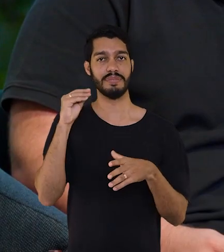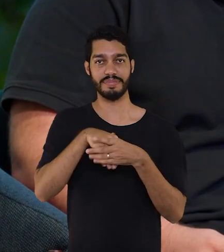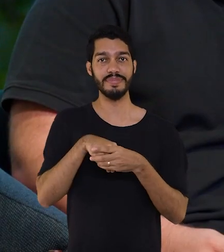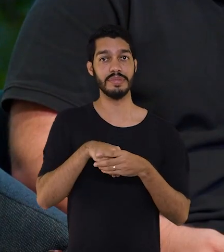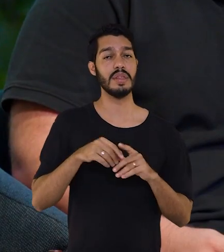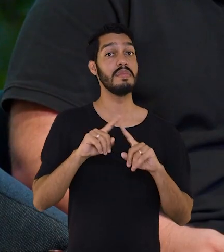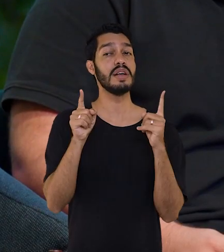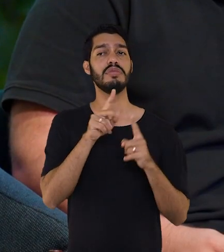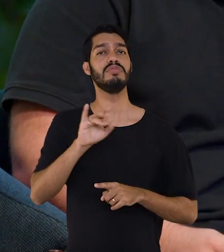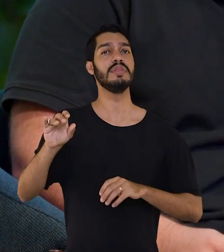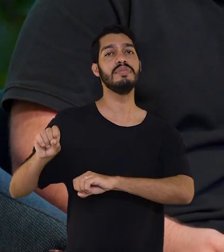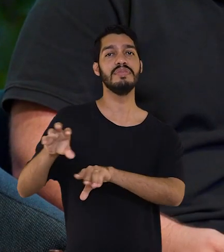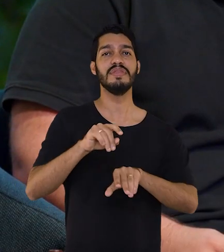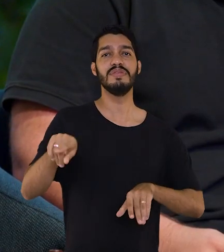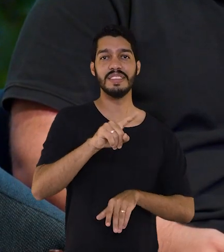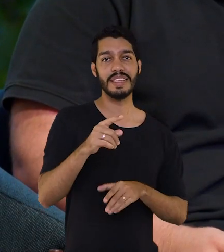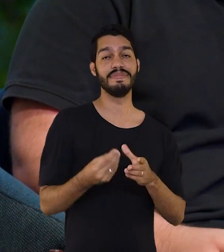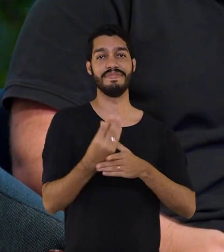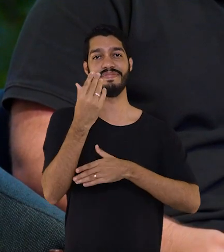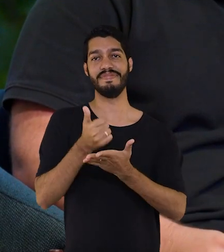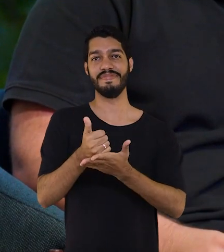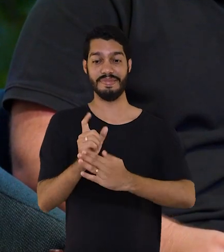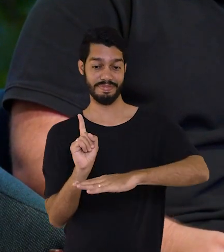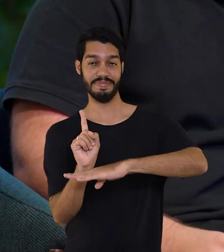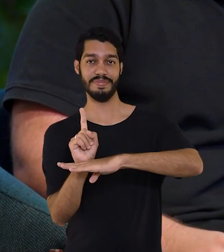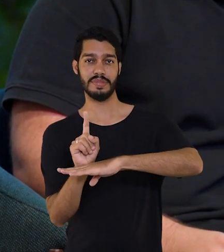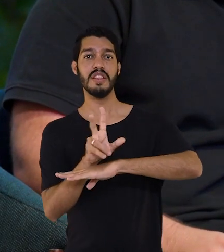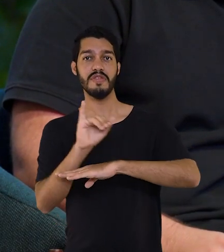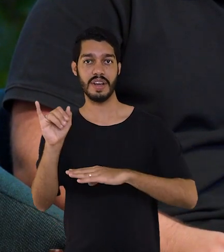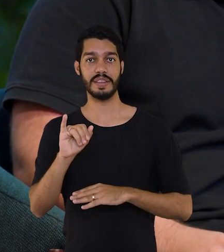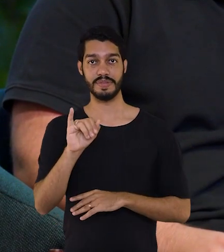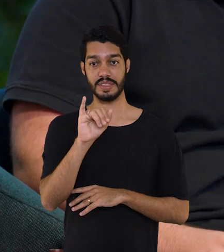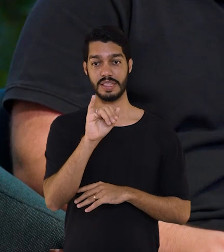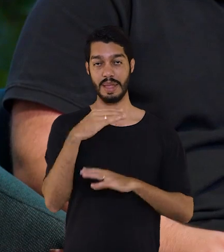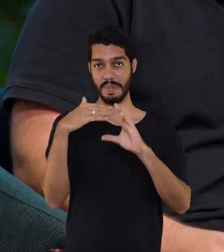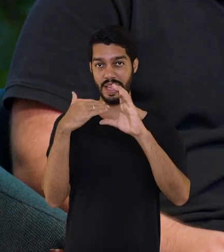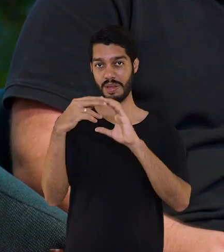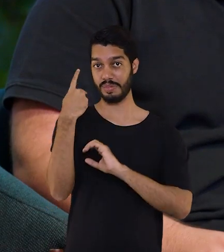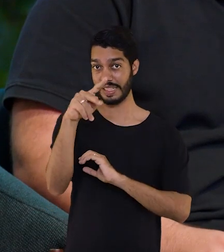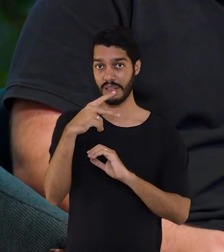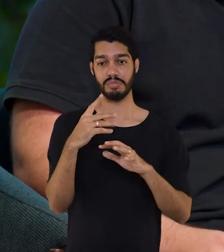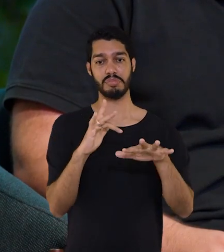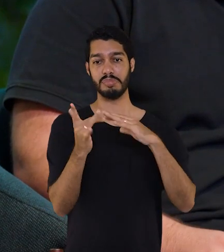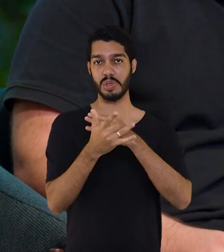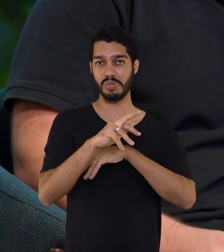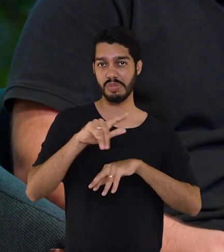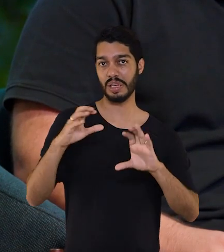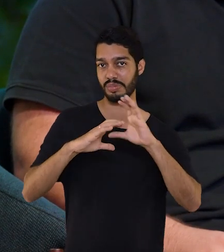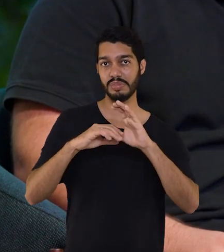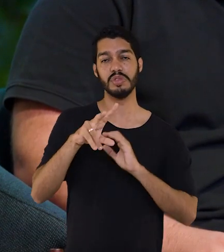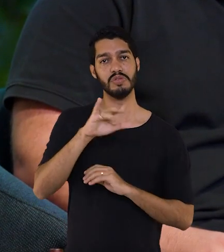inteligência artificial para vocês, mas ele vai ensinar vocês a criar um assistente que vai navegar nas suas